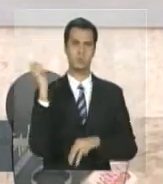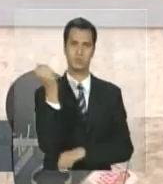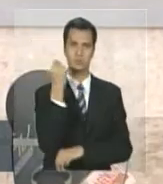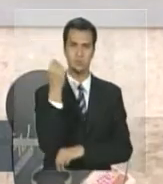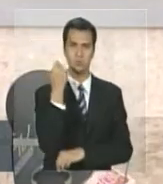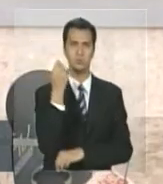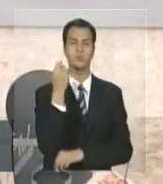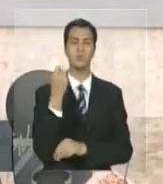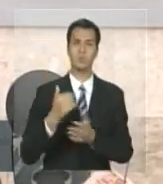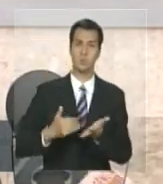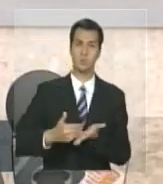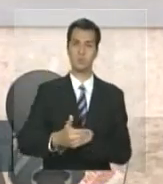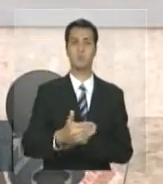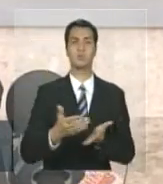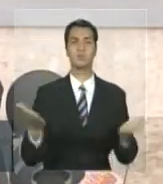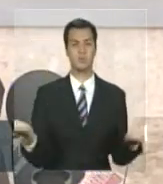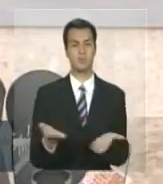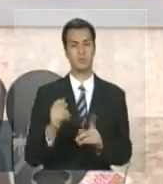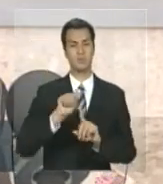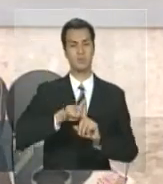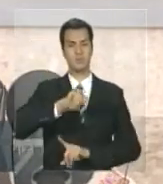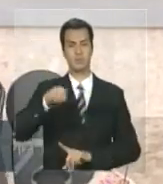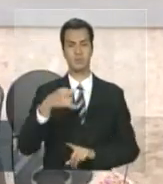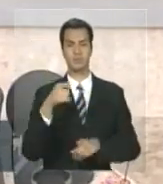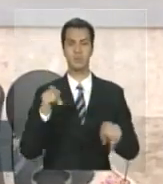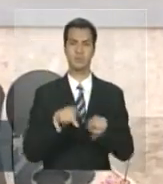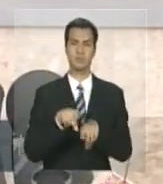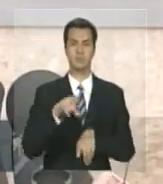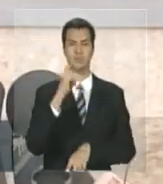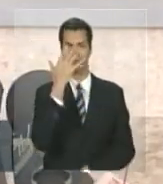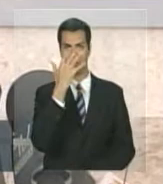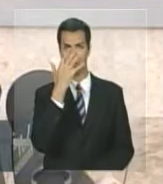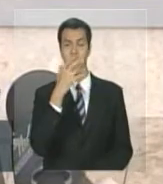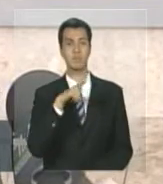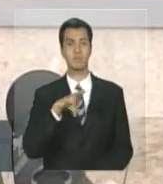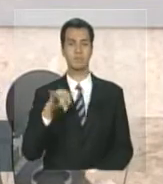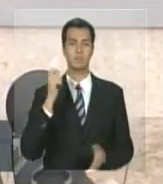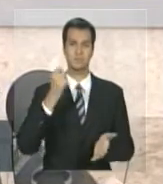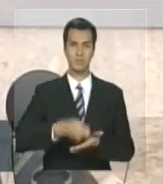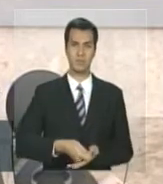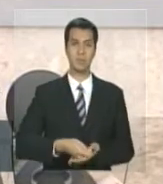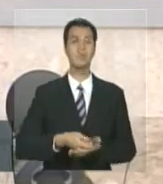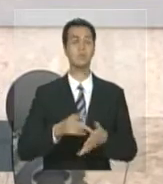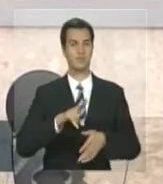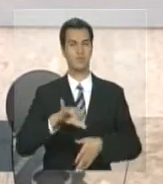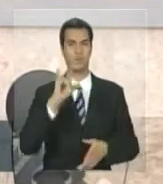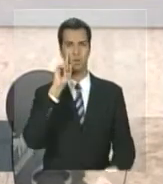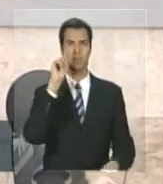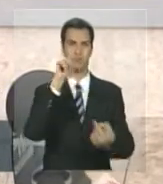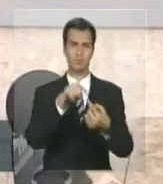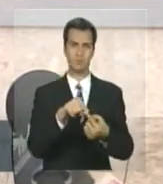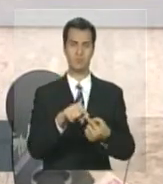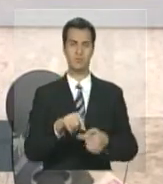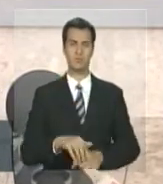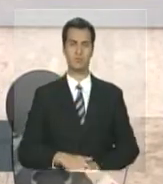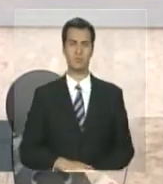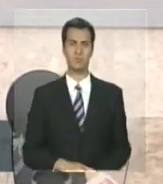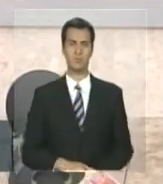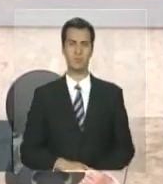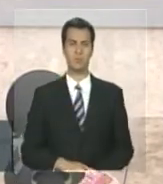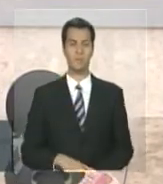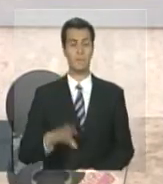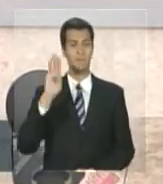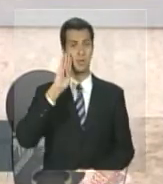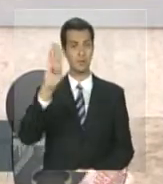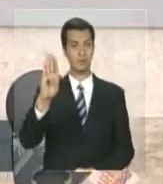Grande do Sul, que começam a pagar a partir de janeiro e fevereiro e, portanto, né, vão atingir a meta com outra gradação. A